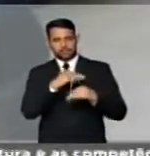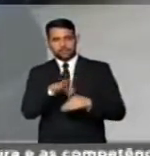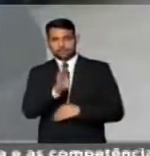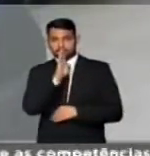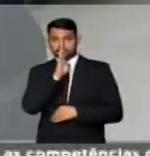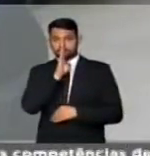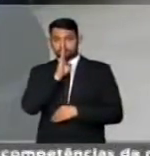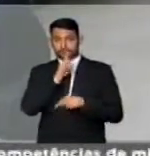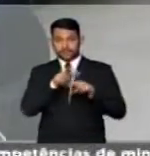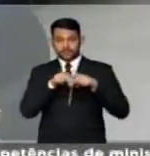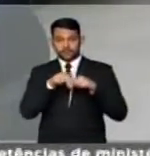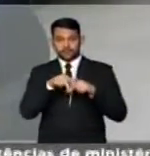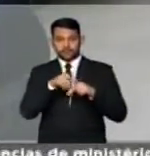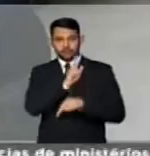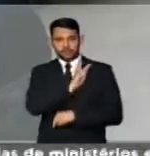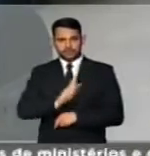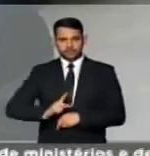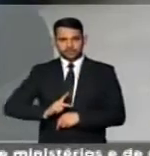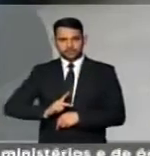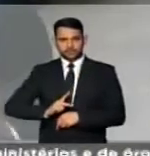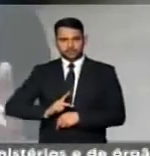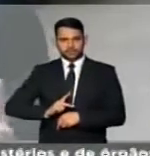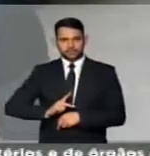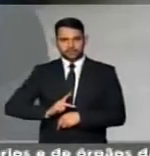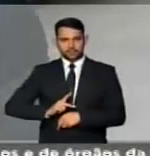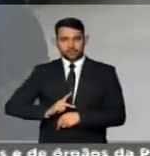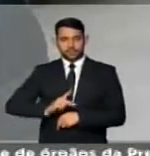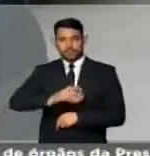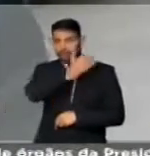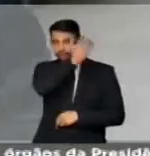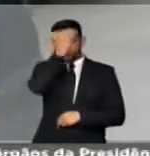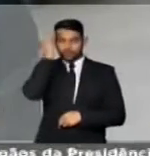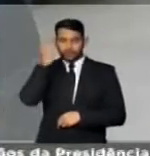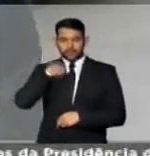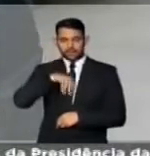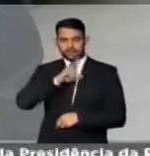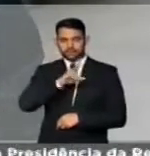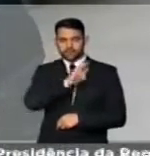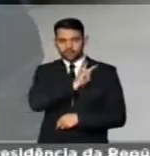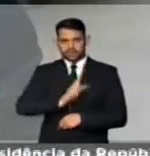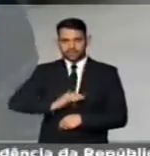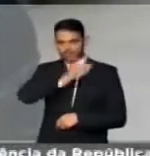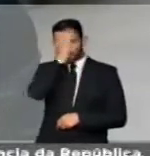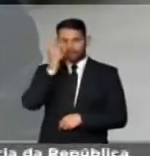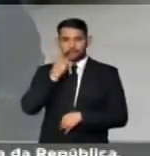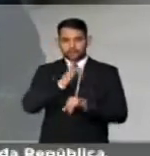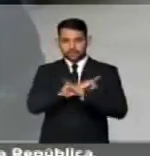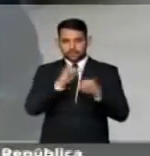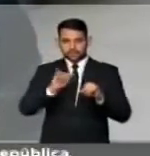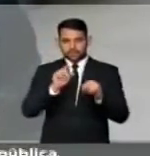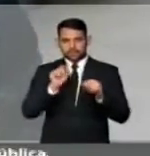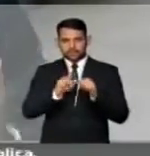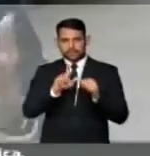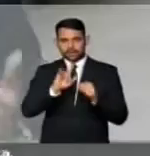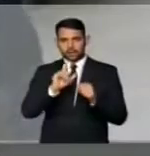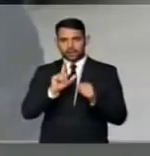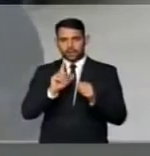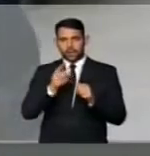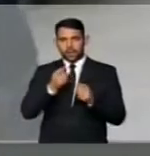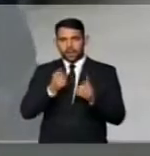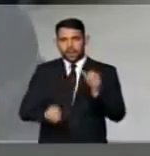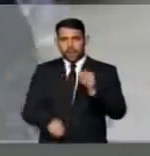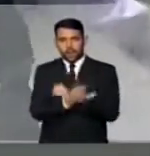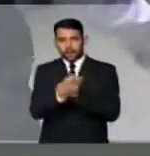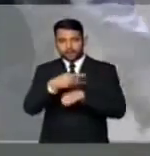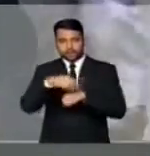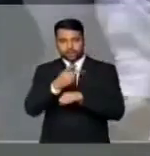silenciado em relação ao presidente Eduardo Cunha. Ou seja, o presidente Eduardo Cunha está formalmente denunciado pelos crimes de corrupção, lavagem de dinheiro, evasão